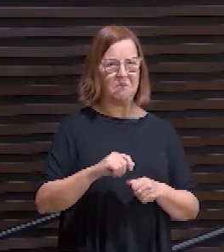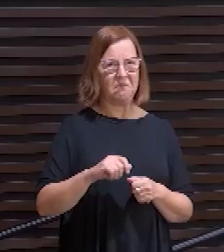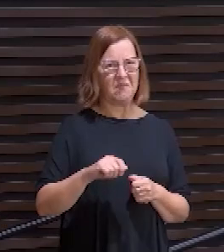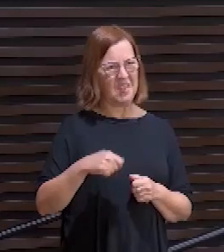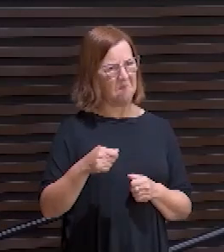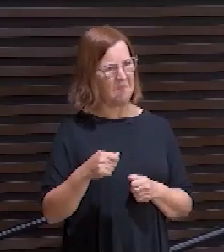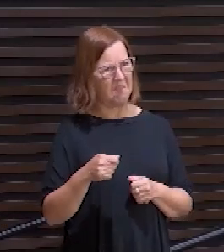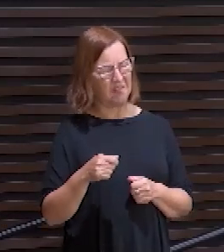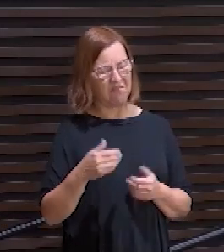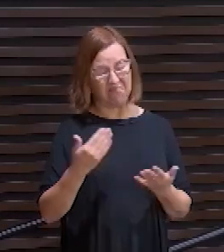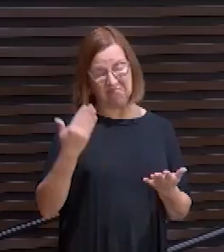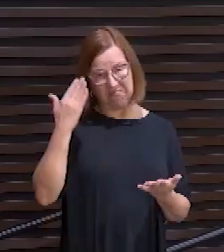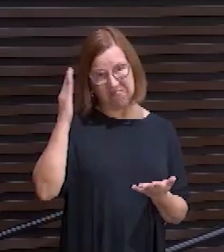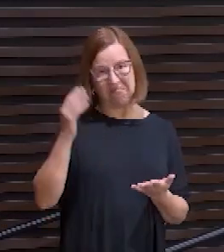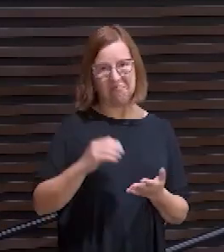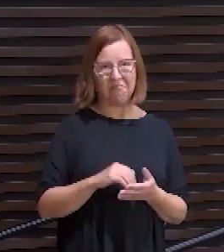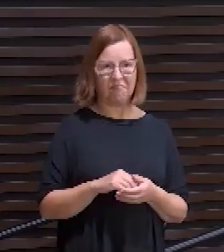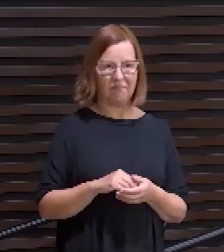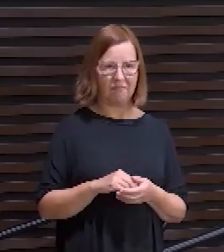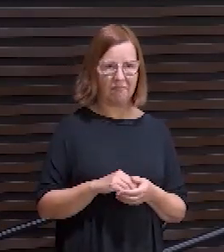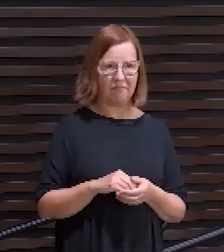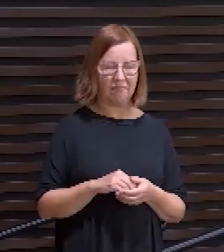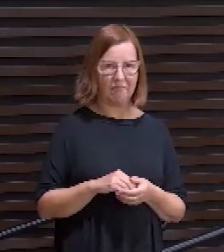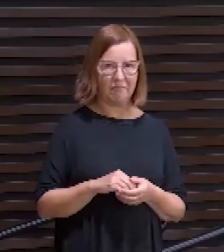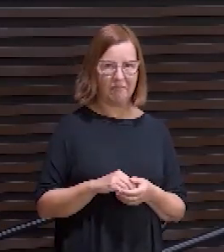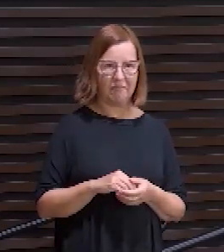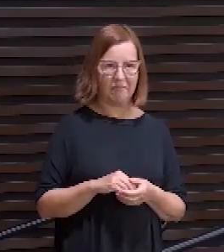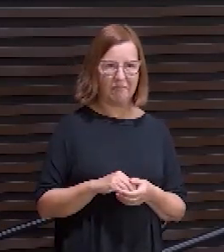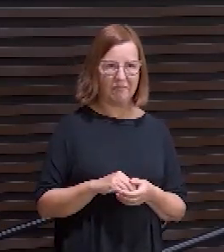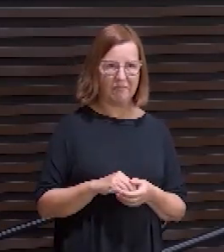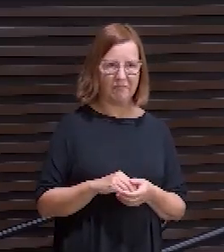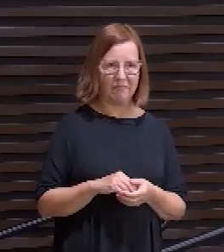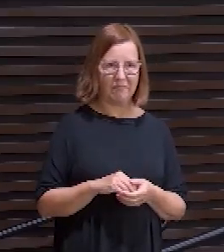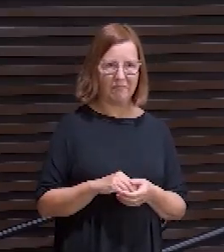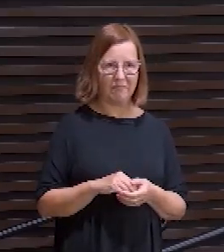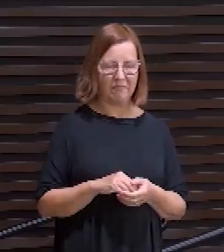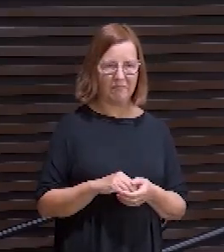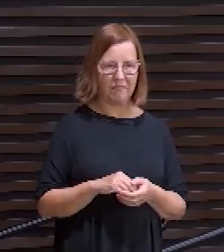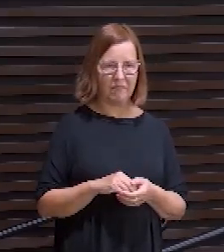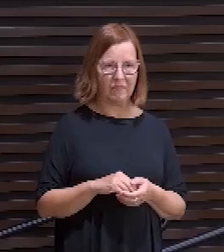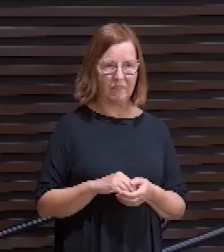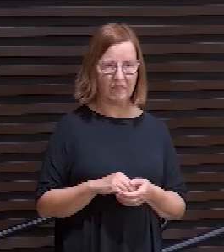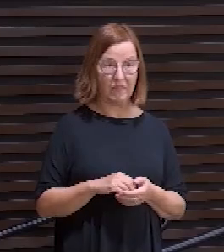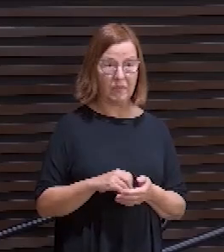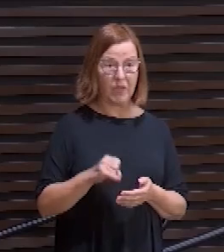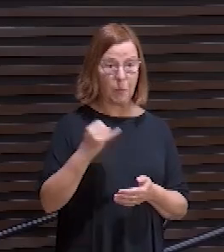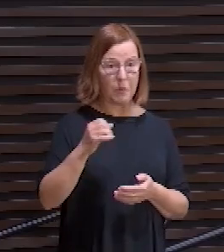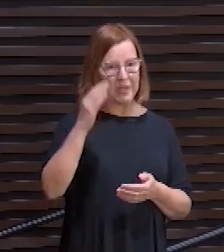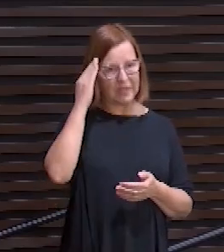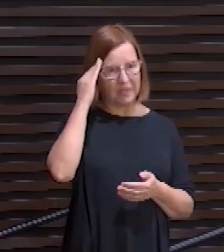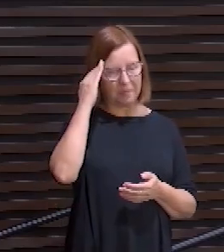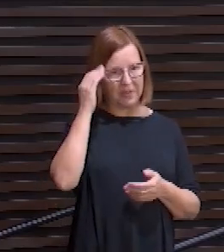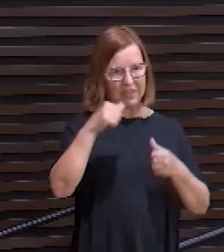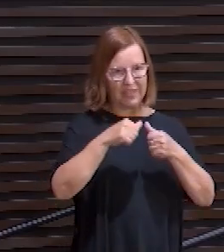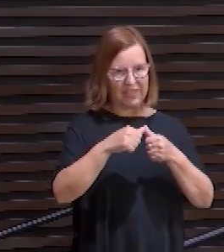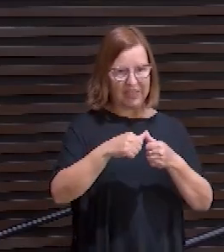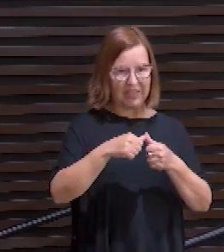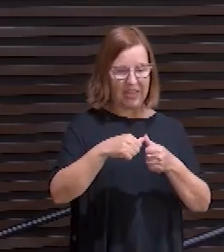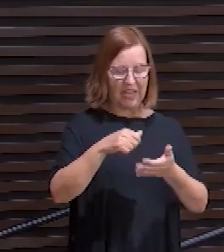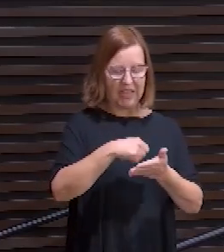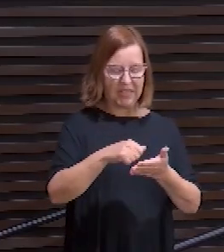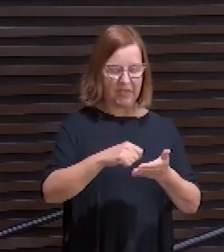irmãos. Não é isso que você precisa saber. O que importa saber é o que está escrito no versículo seguinte,